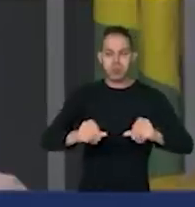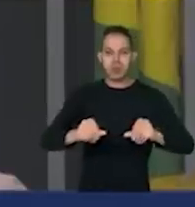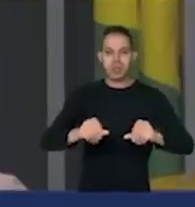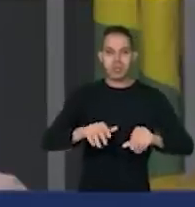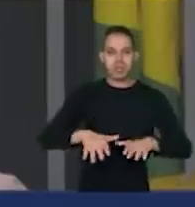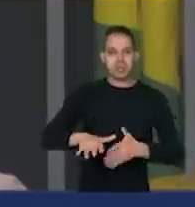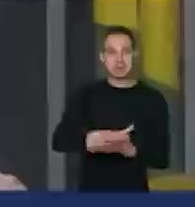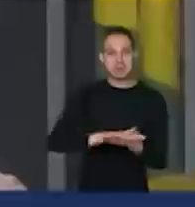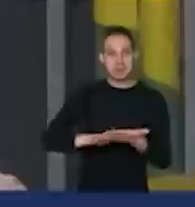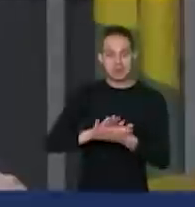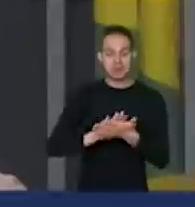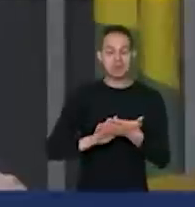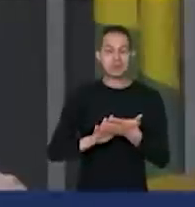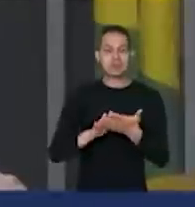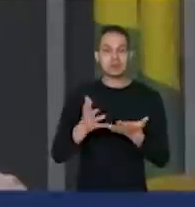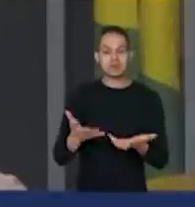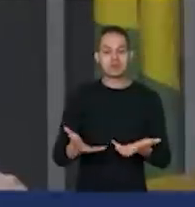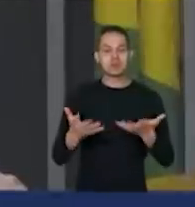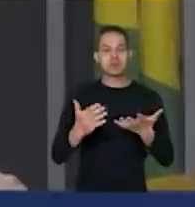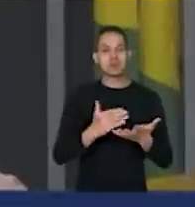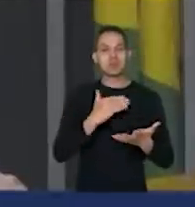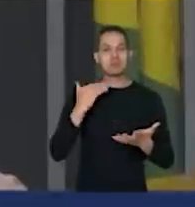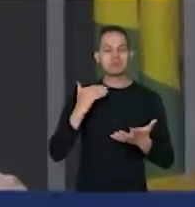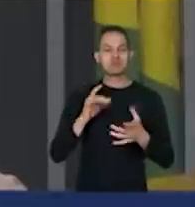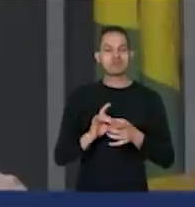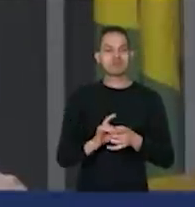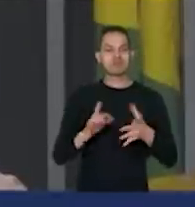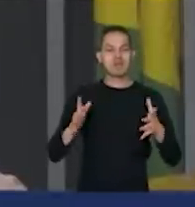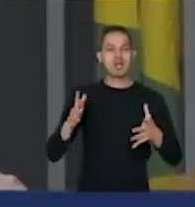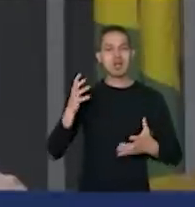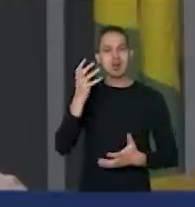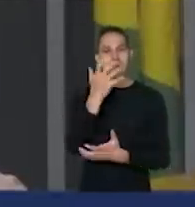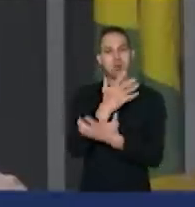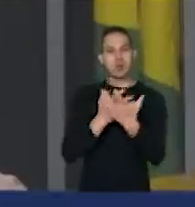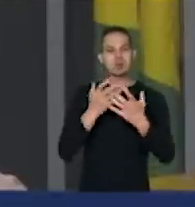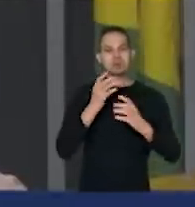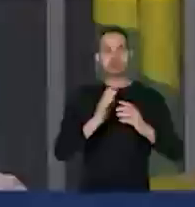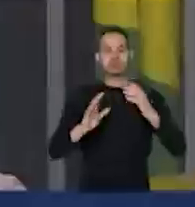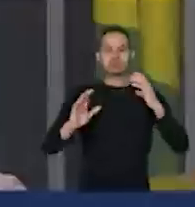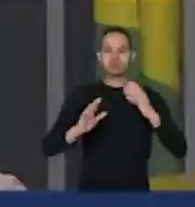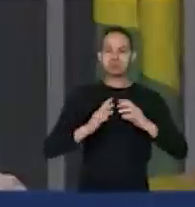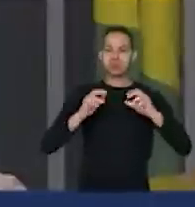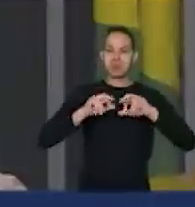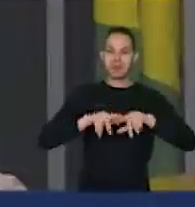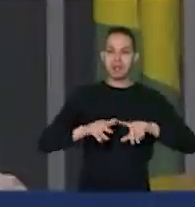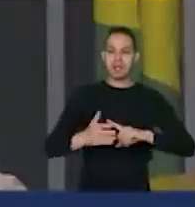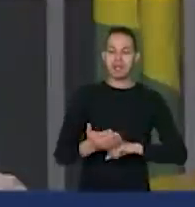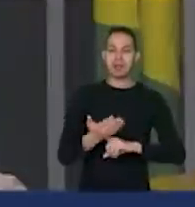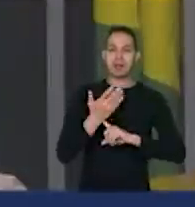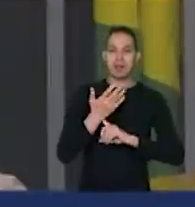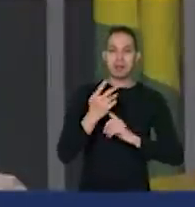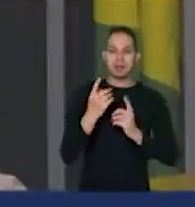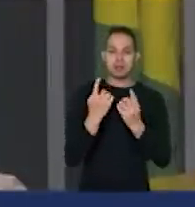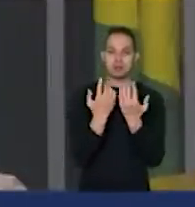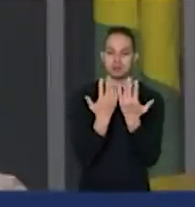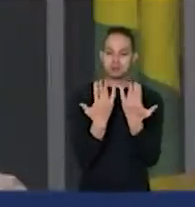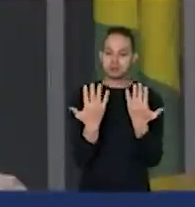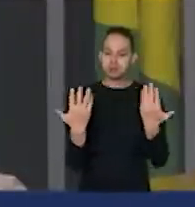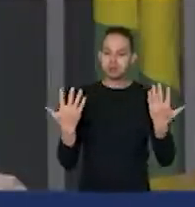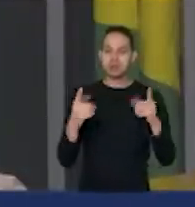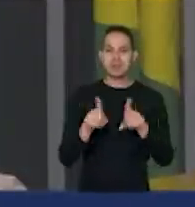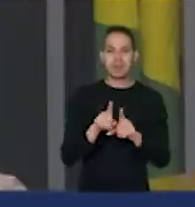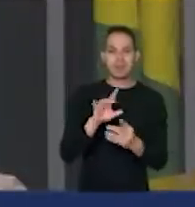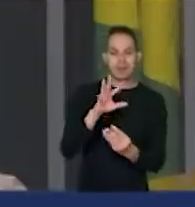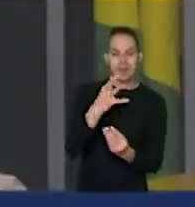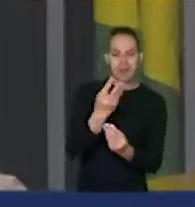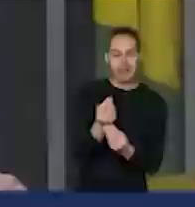se vão da lei, da morte libertando. Cantando espalharei por toda parte, se tanto me ajudar, o engenho e a arte. Cessem do sábio